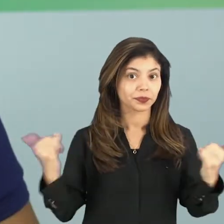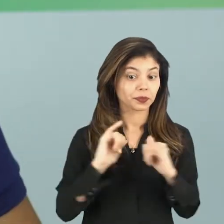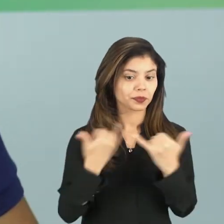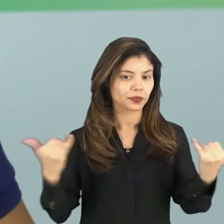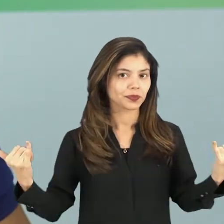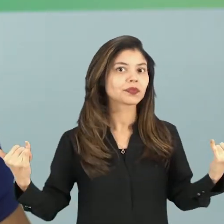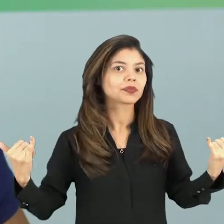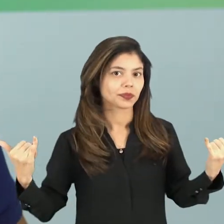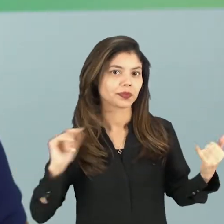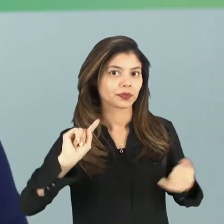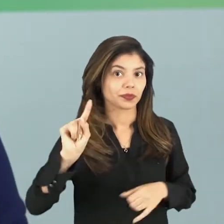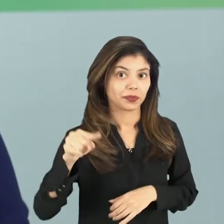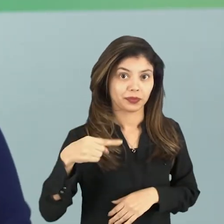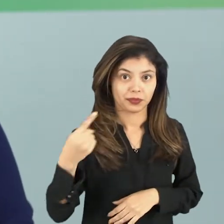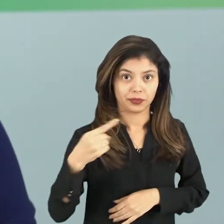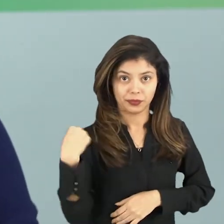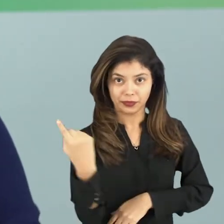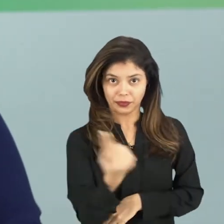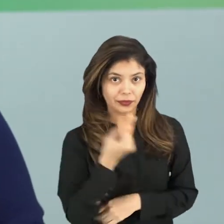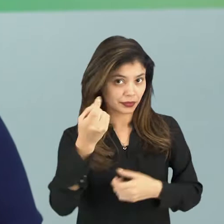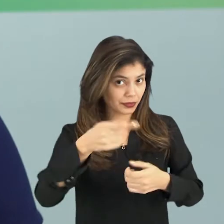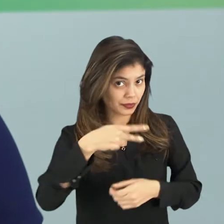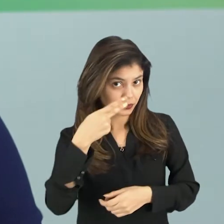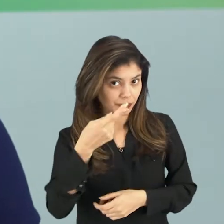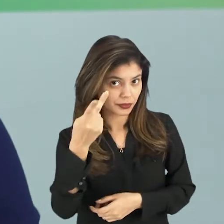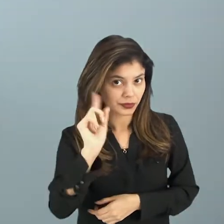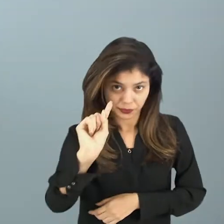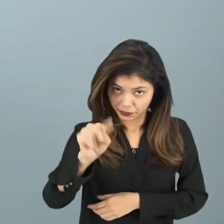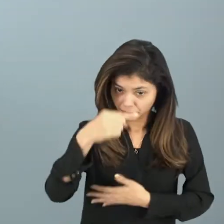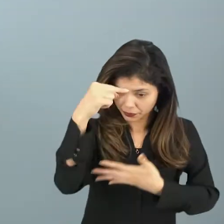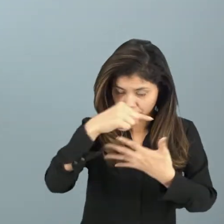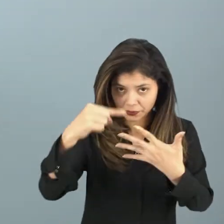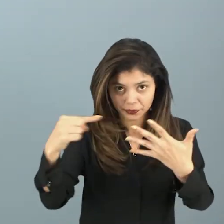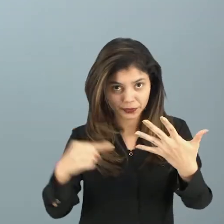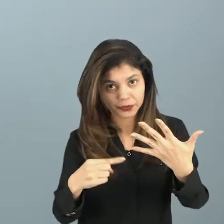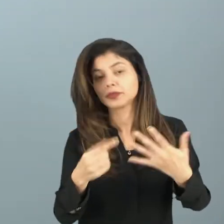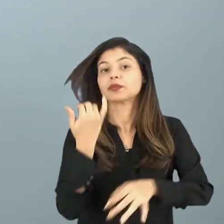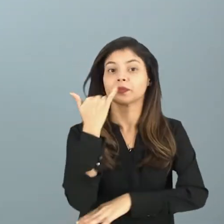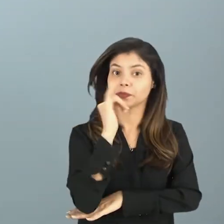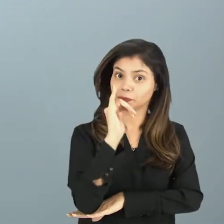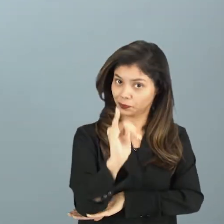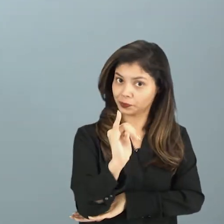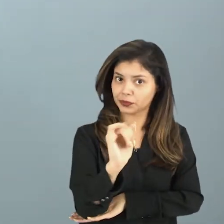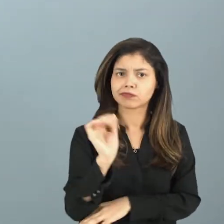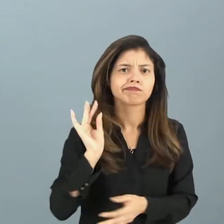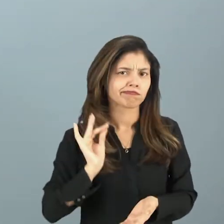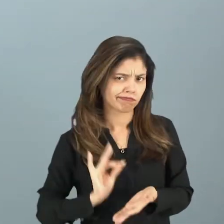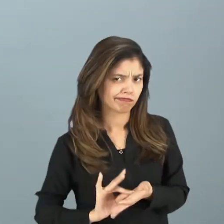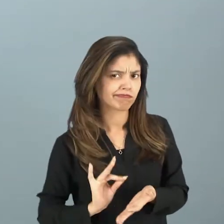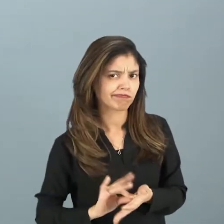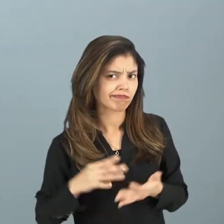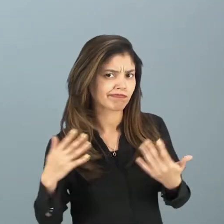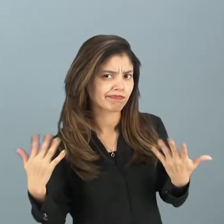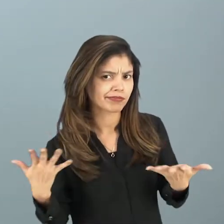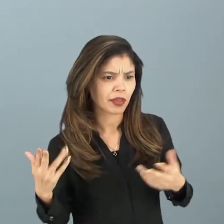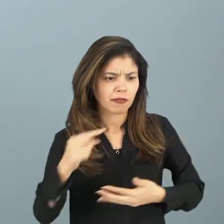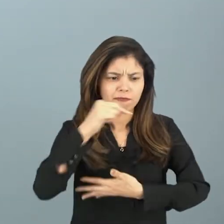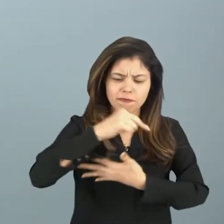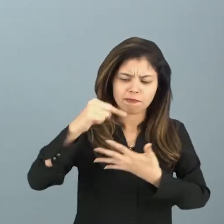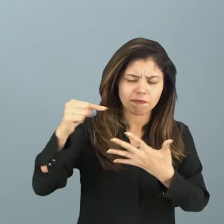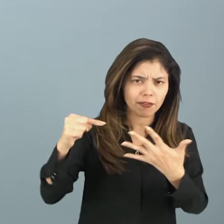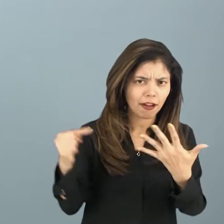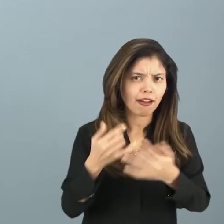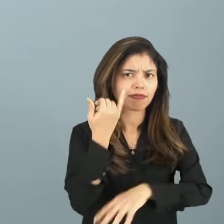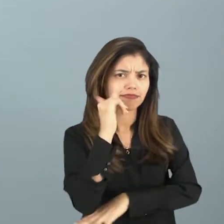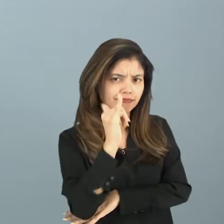aí depois nós vamos falar sobre outros tipos de energia. Afinal, existem vários tipos